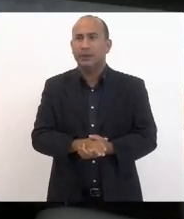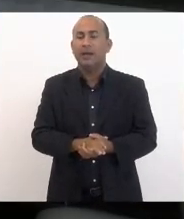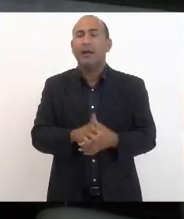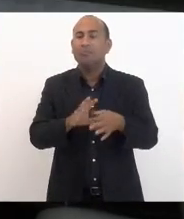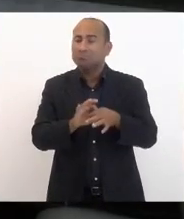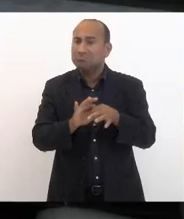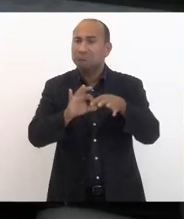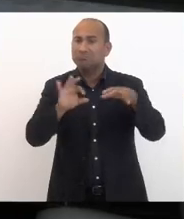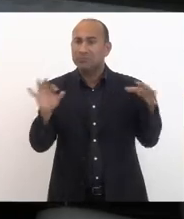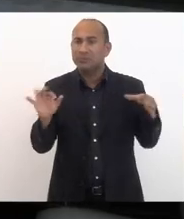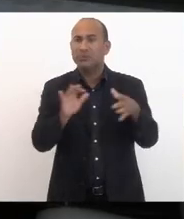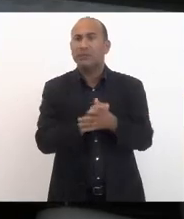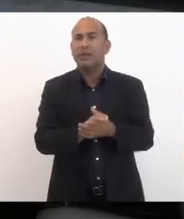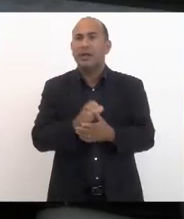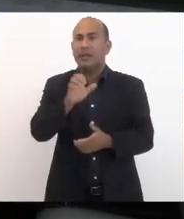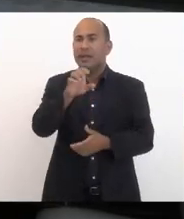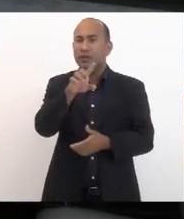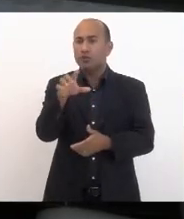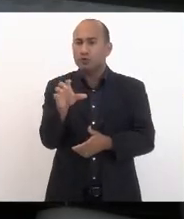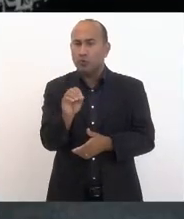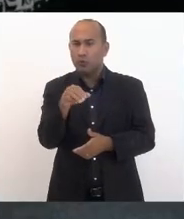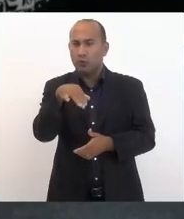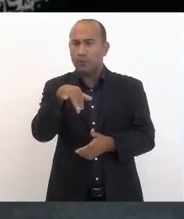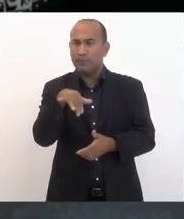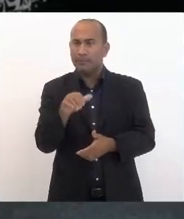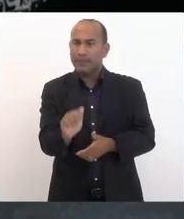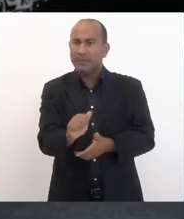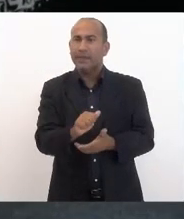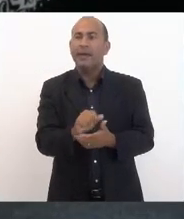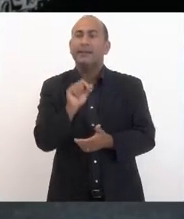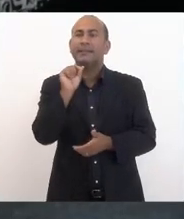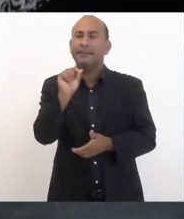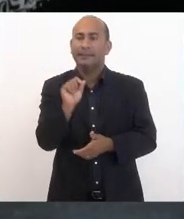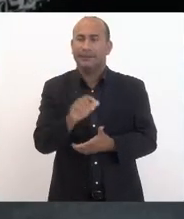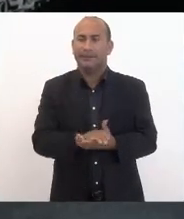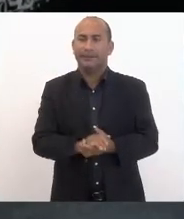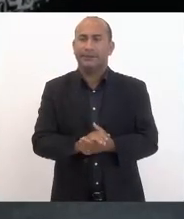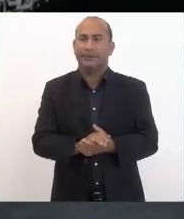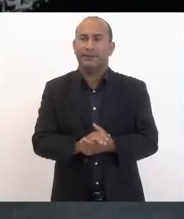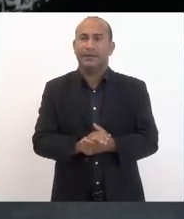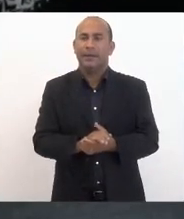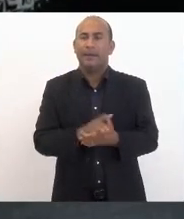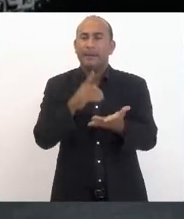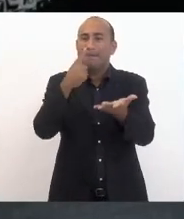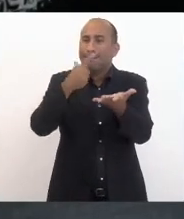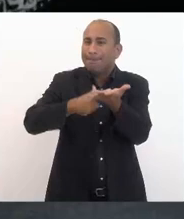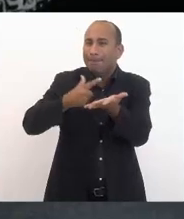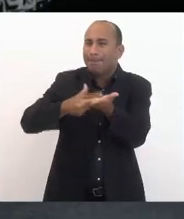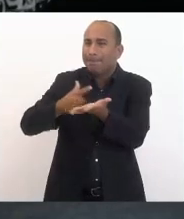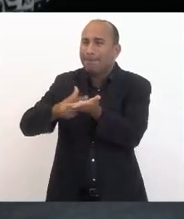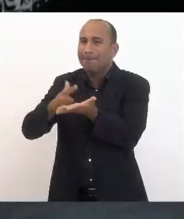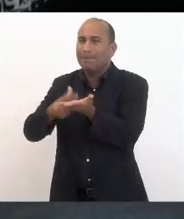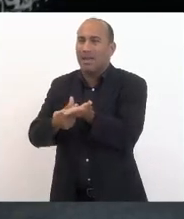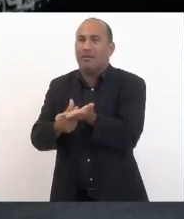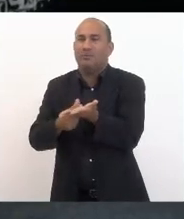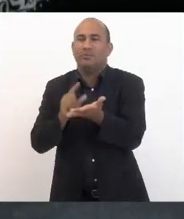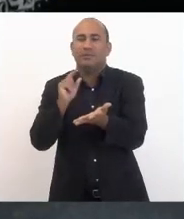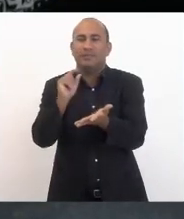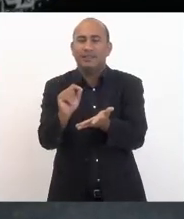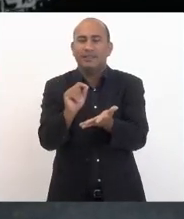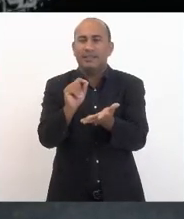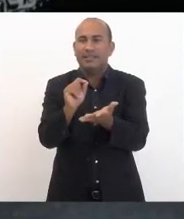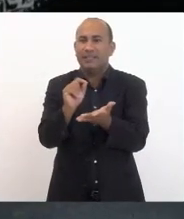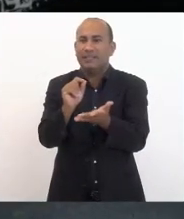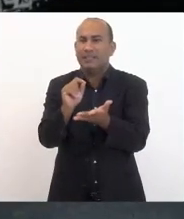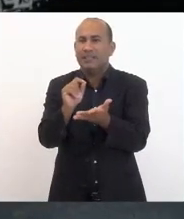autoriza a isonomia e estabelece marcos para os cargos